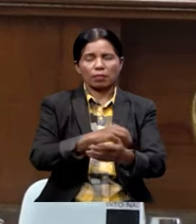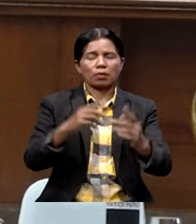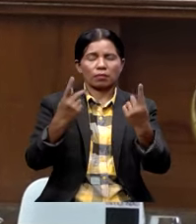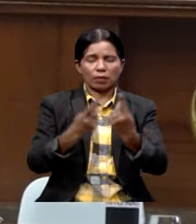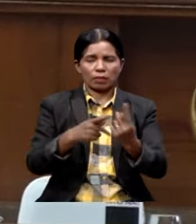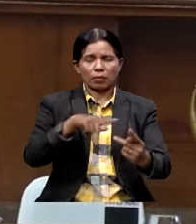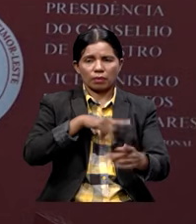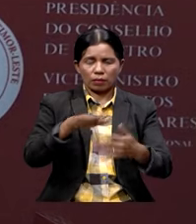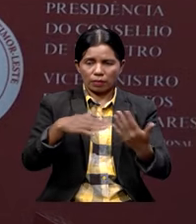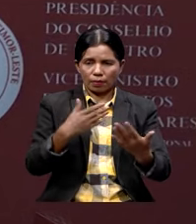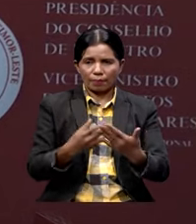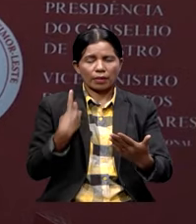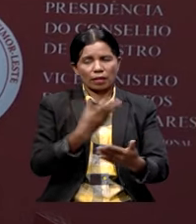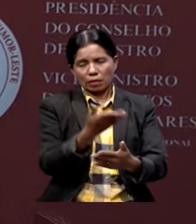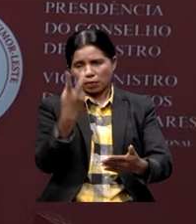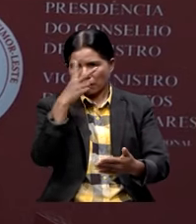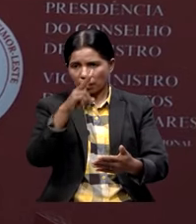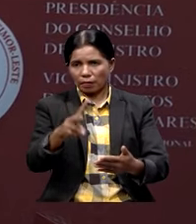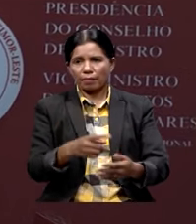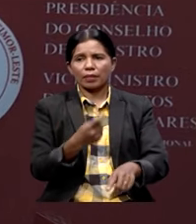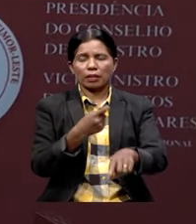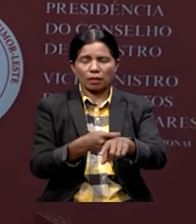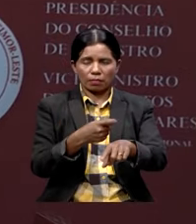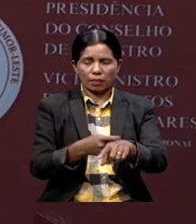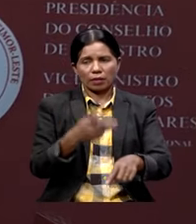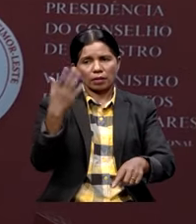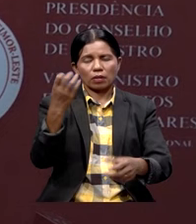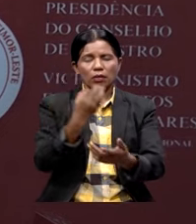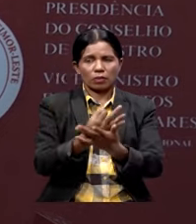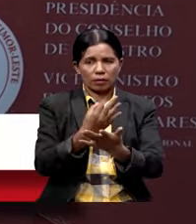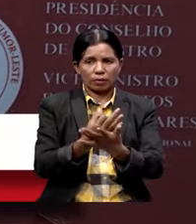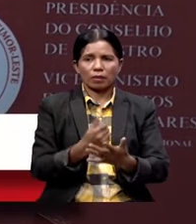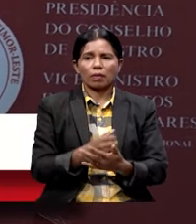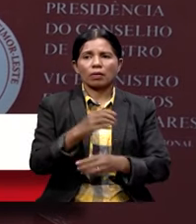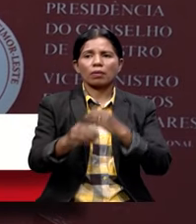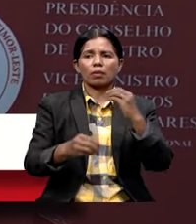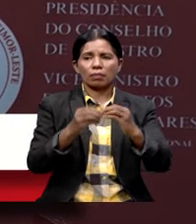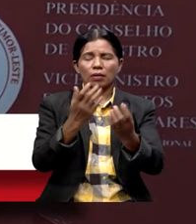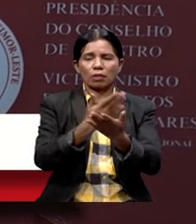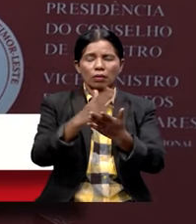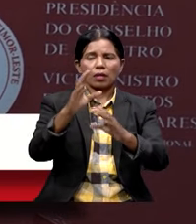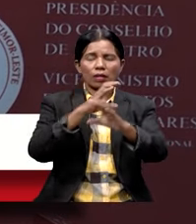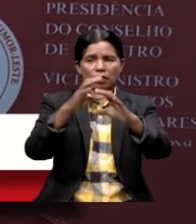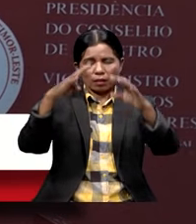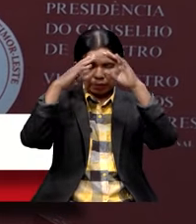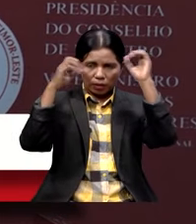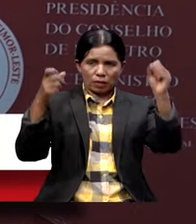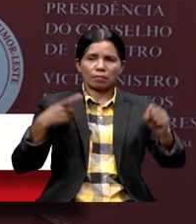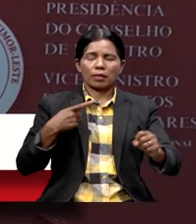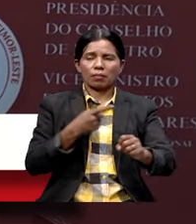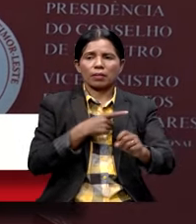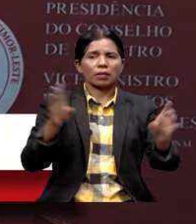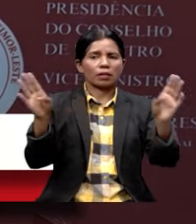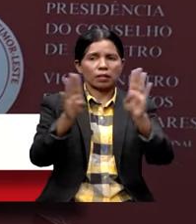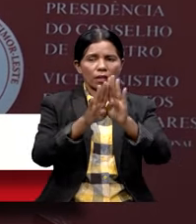Cira. Triki da nebeita bot Cira Haré, e é o momento quando orçamento com a Sosa Carreta, presidente e parlamento tá cadalan a